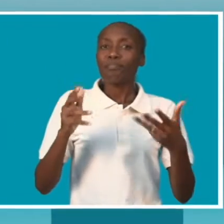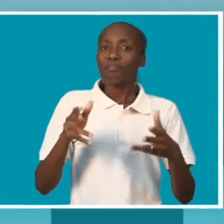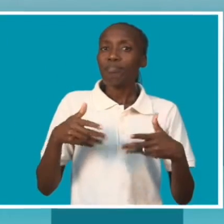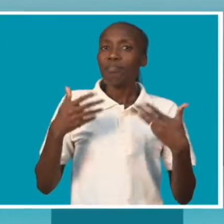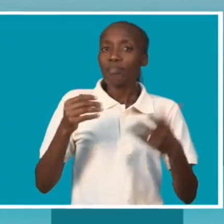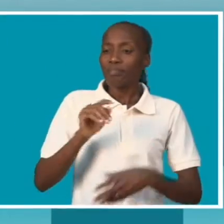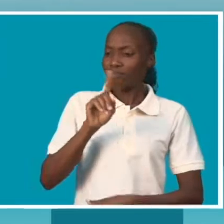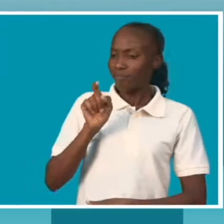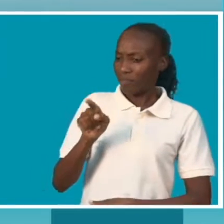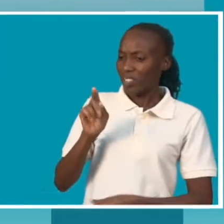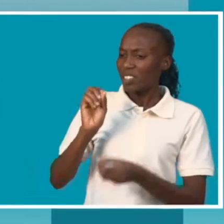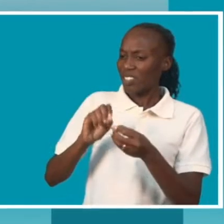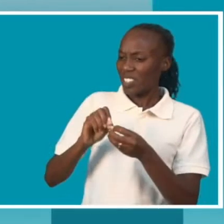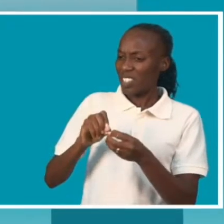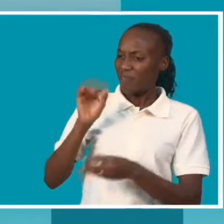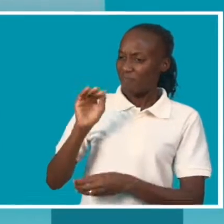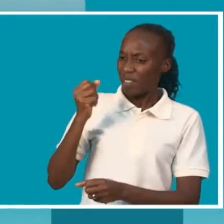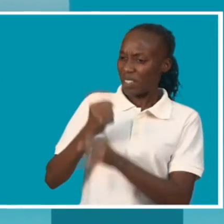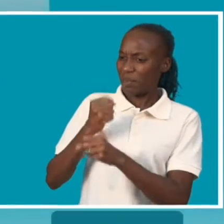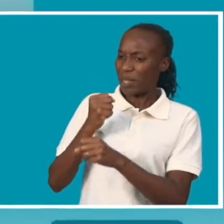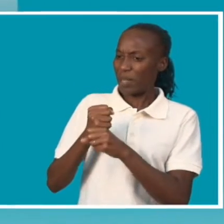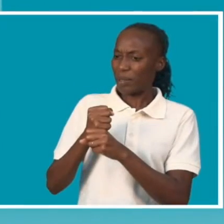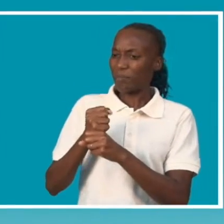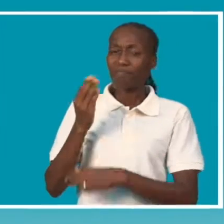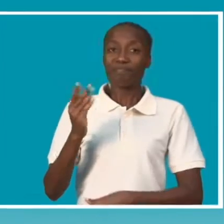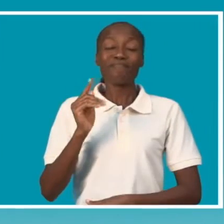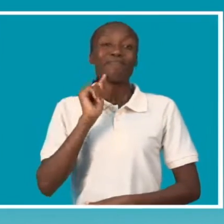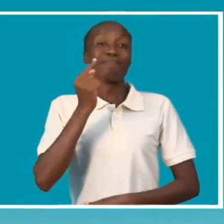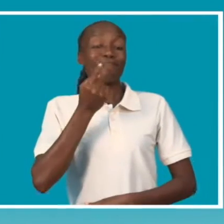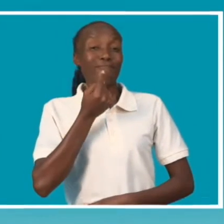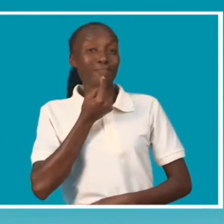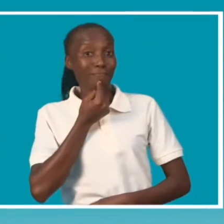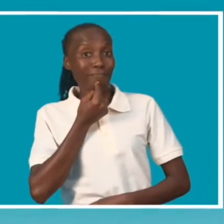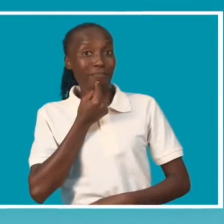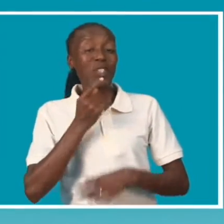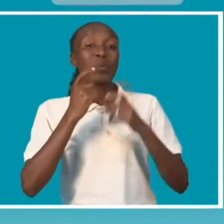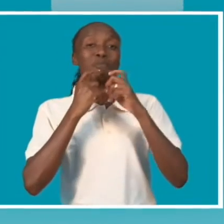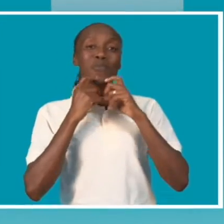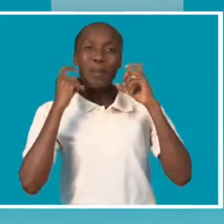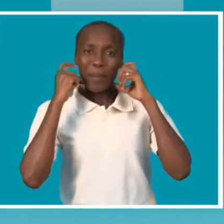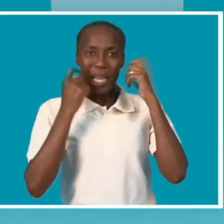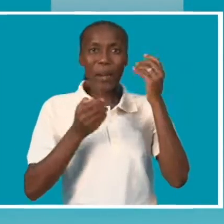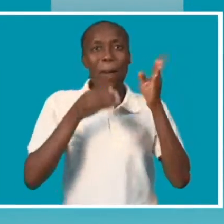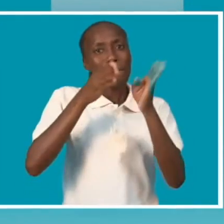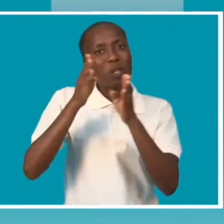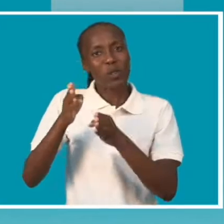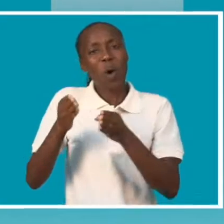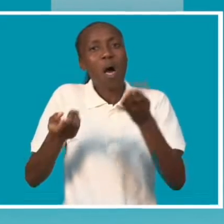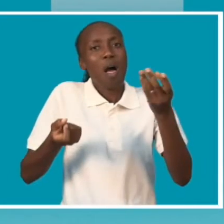Yeah. E solicitam o trabalho. Yeah, nós americanos também alguns